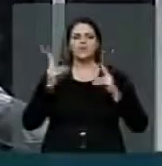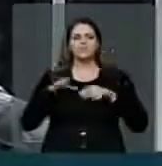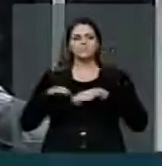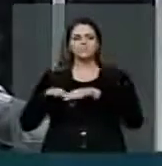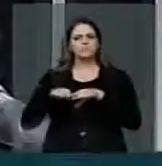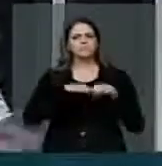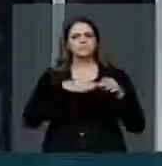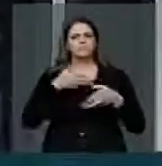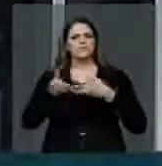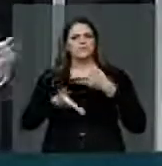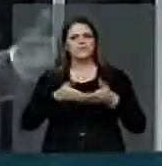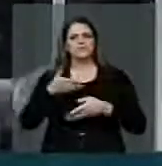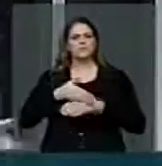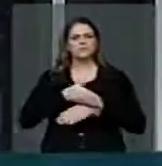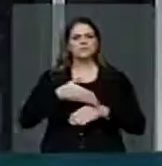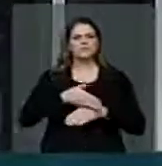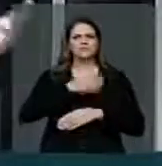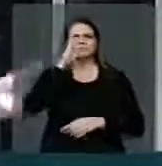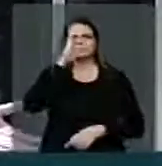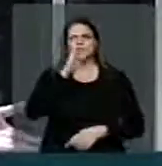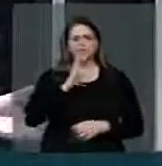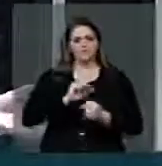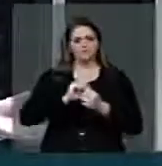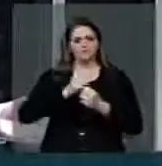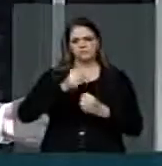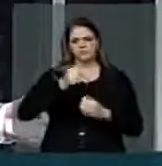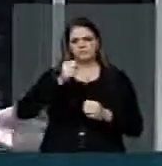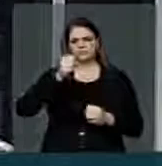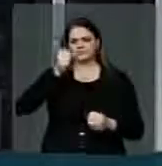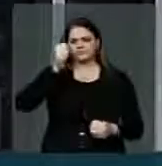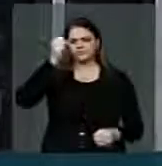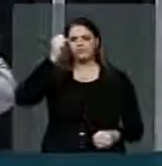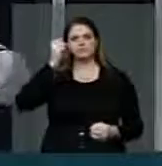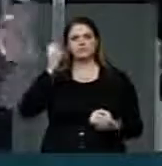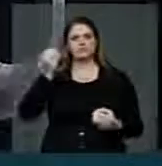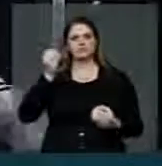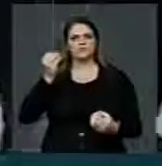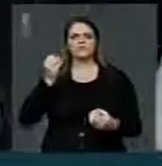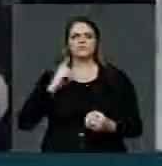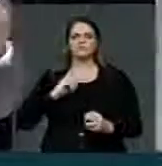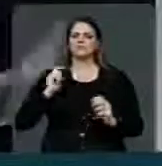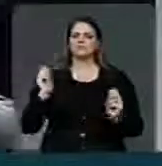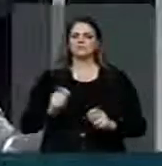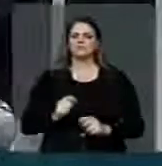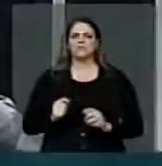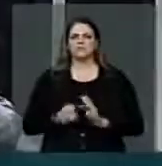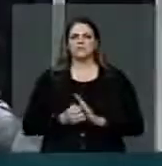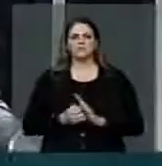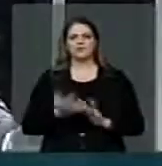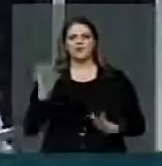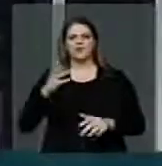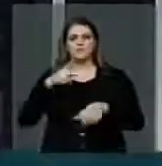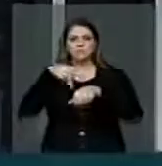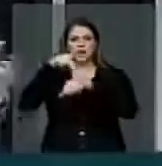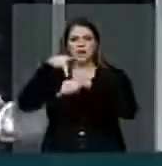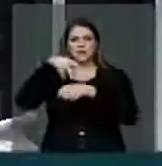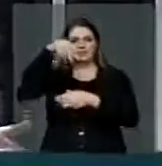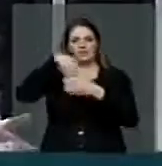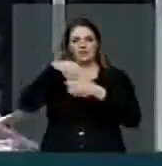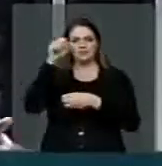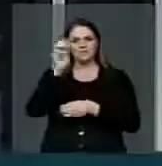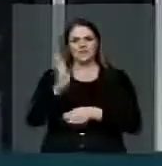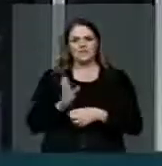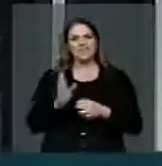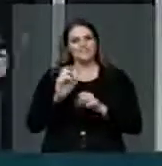universalização, em um país da dimensão continental que é o Brasil, um país que cabe em vários países dentro dele próprio, nós temos que